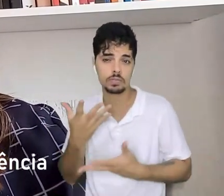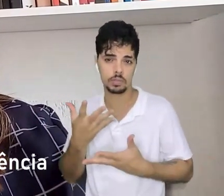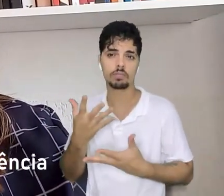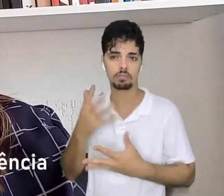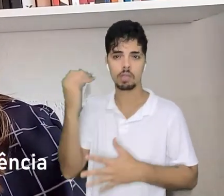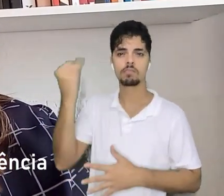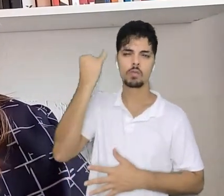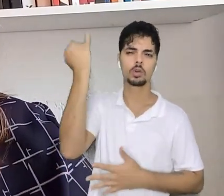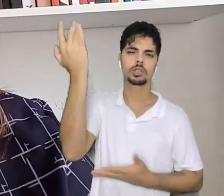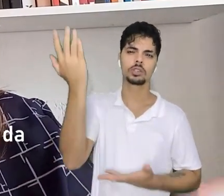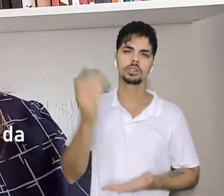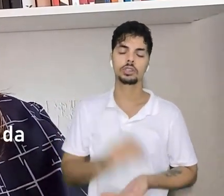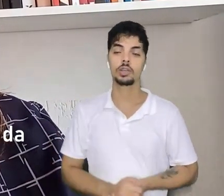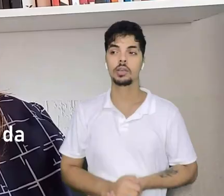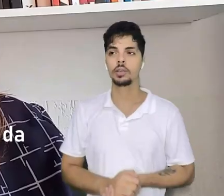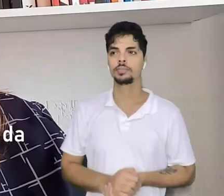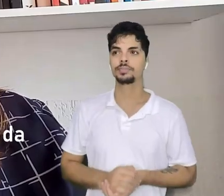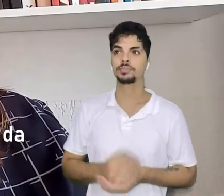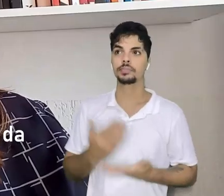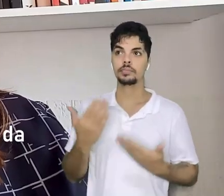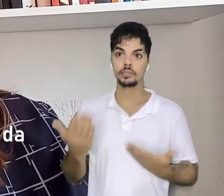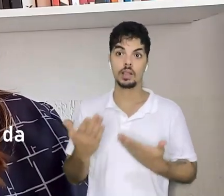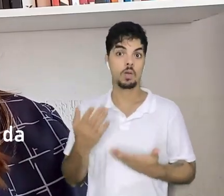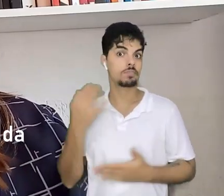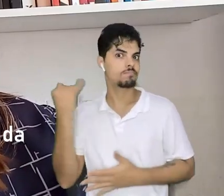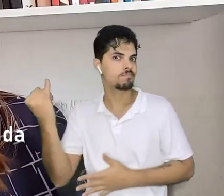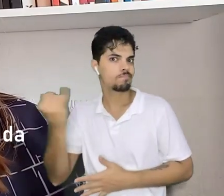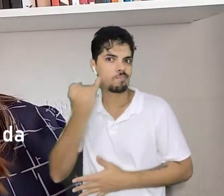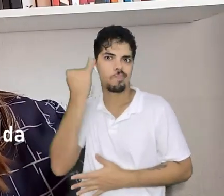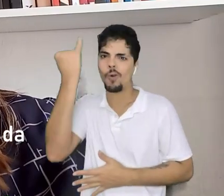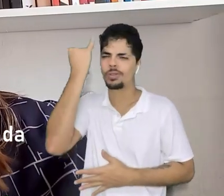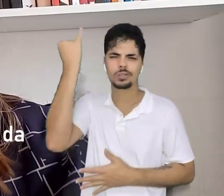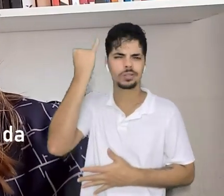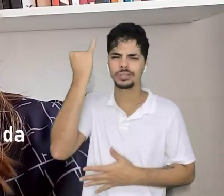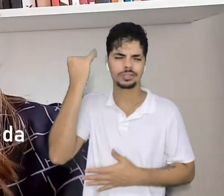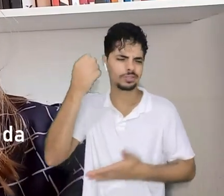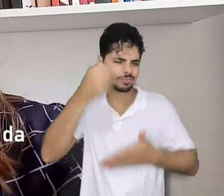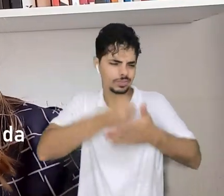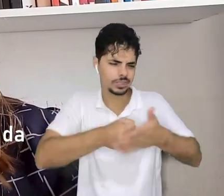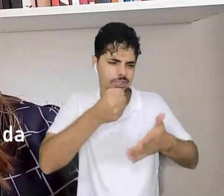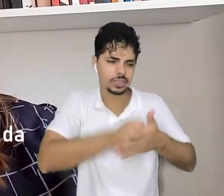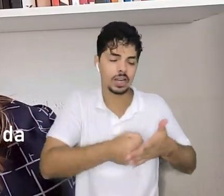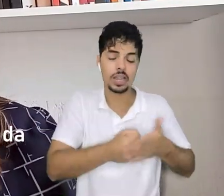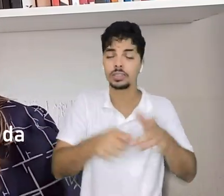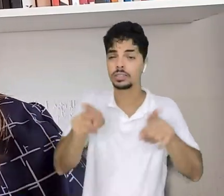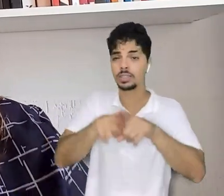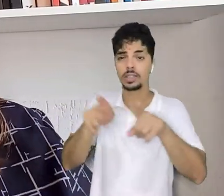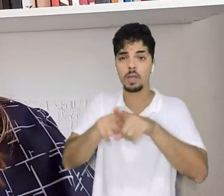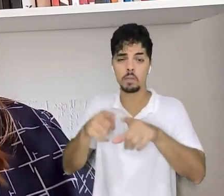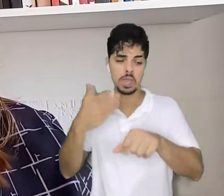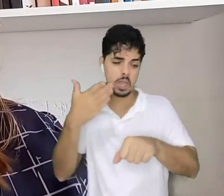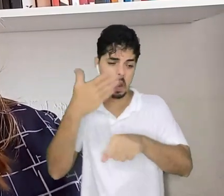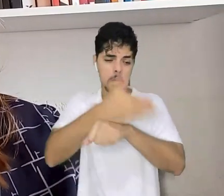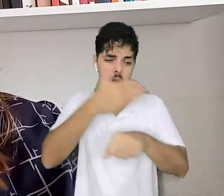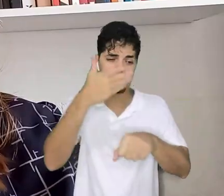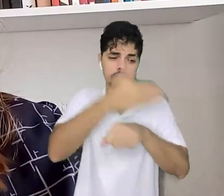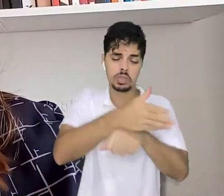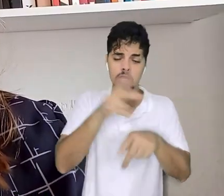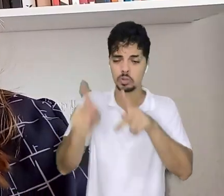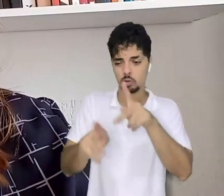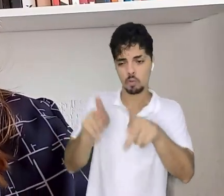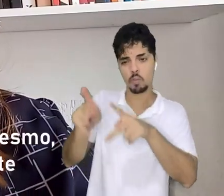pela independência e também a importância da Participação Popular nesses